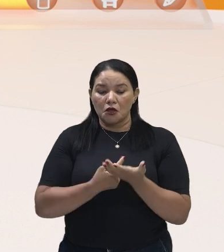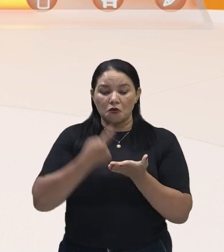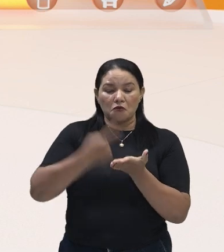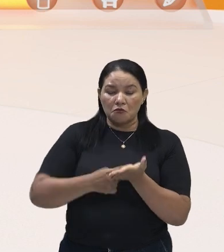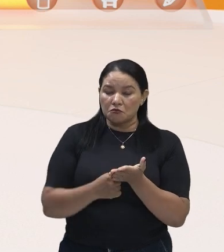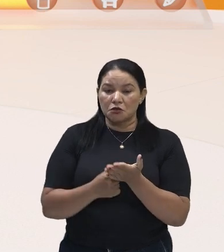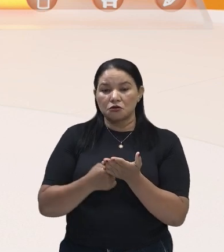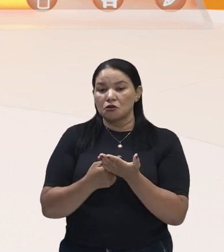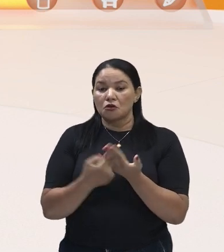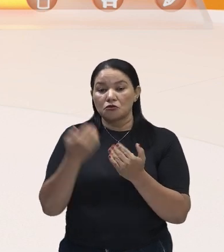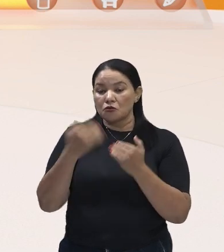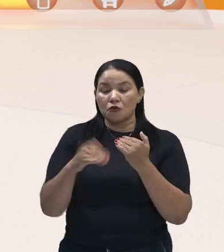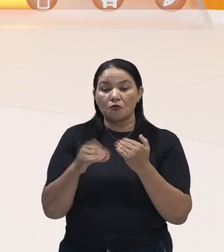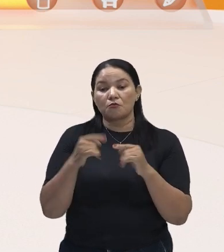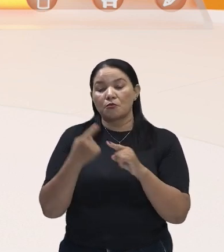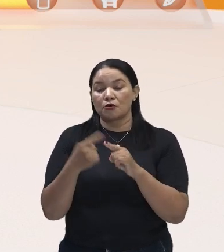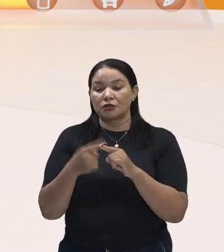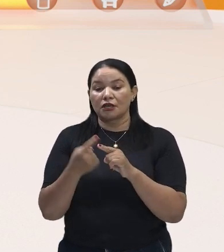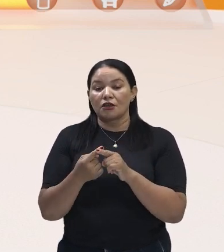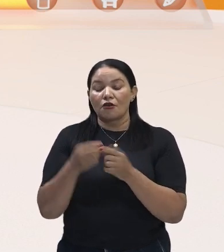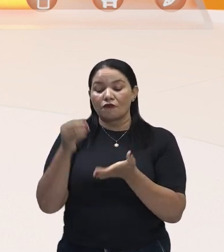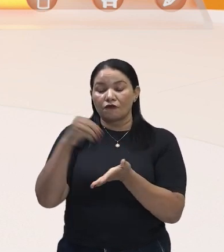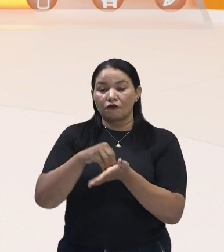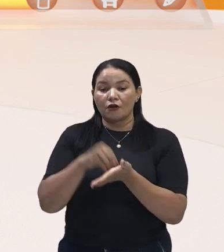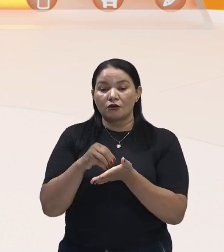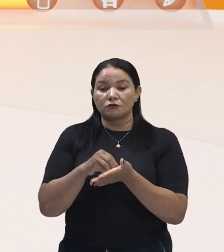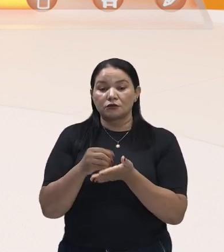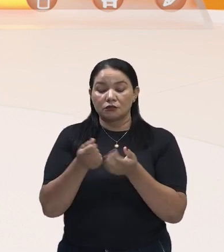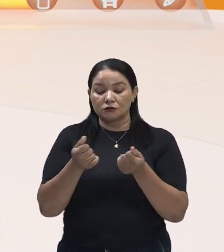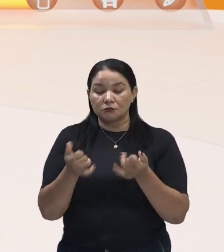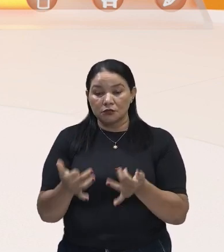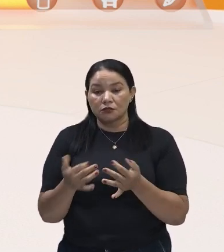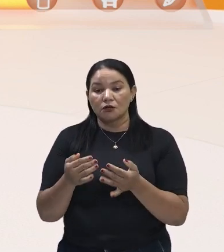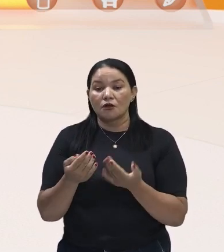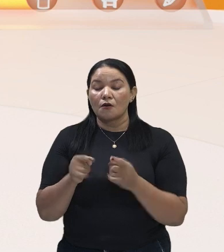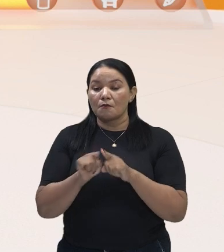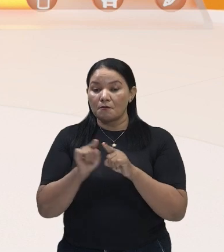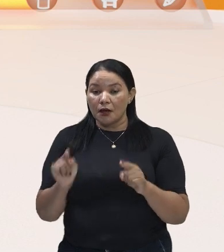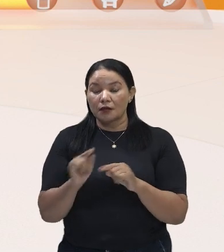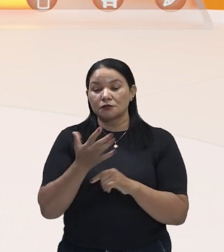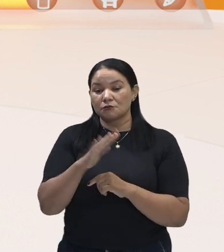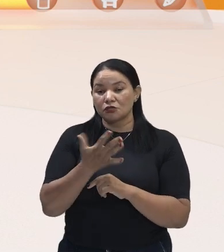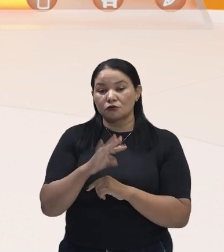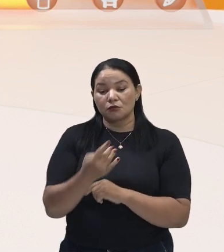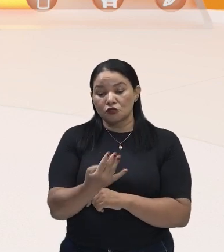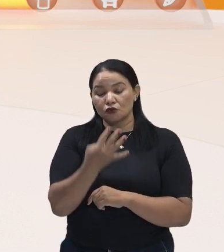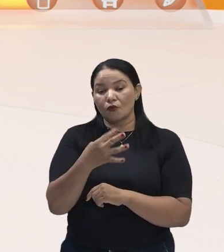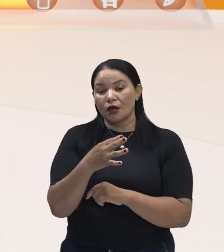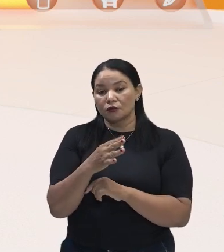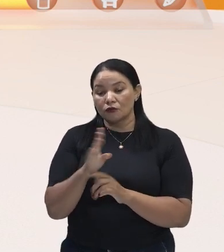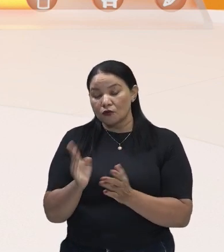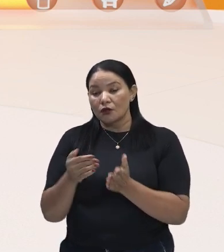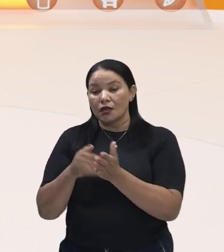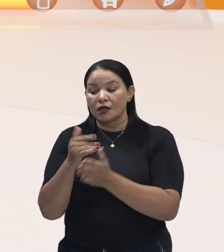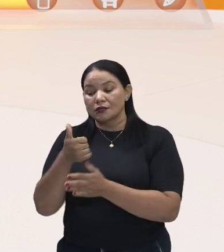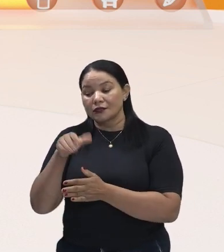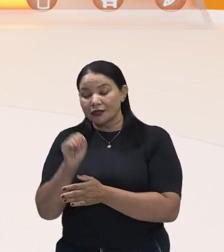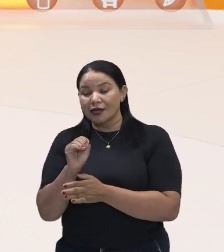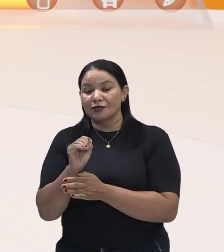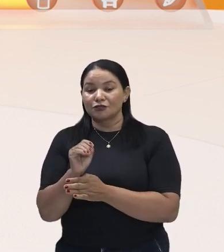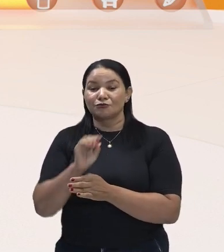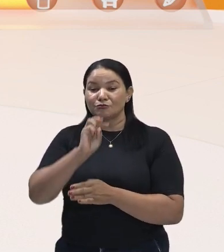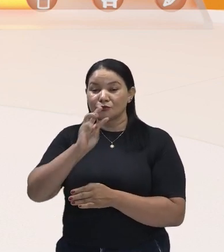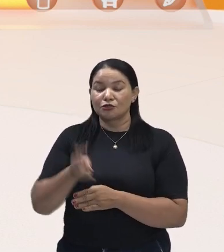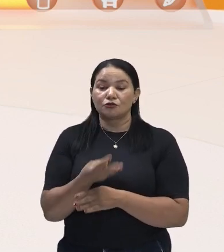dados históricos, mas a estimativa ela fica entre 4 e 10 milhões de mortos nessa guerra civil que acontece